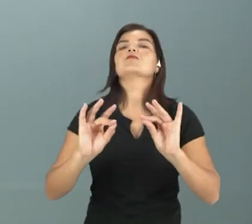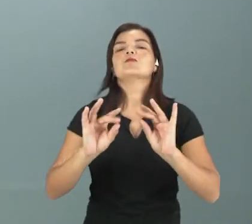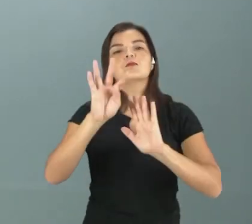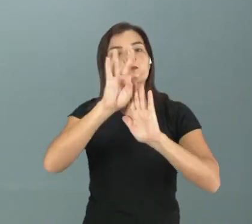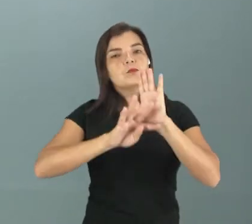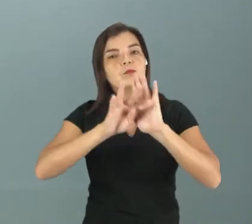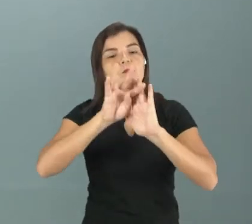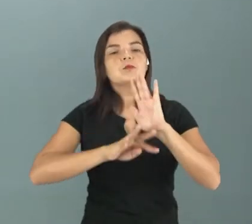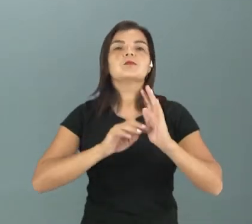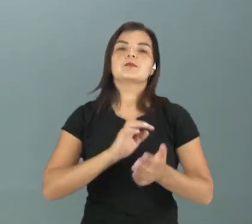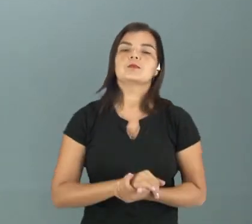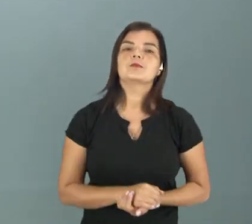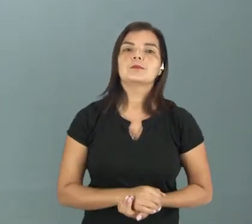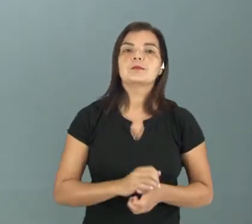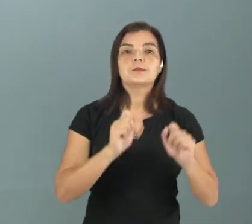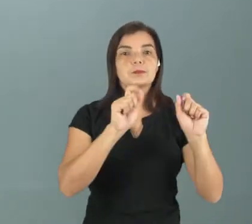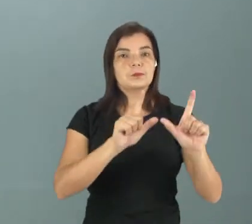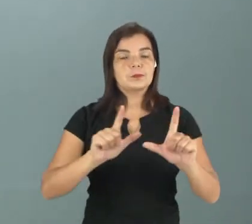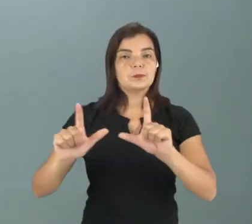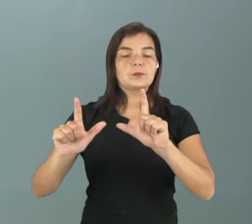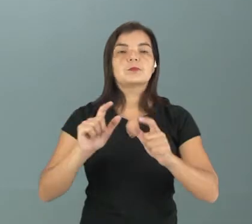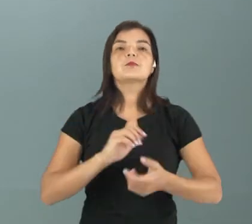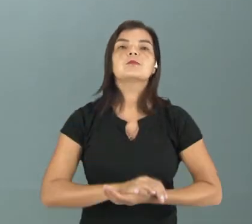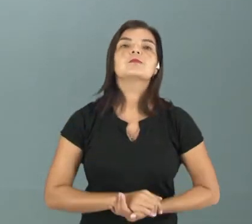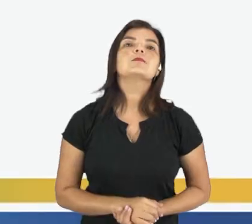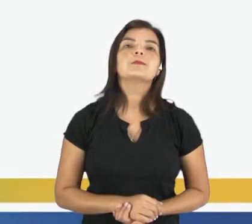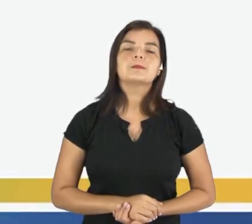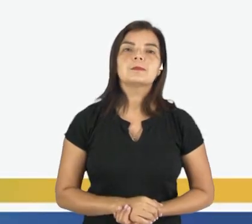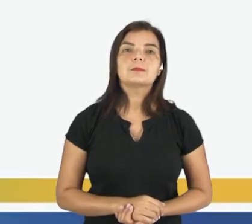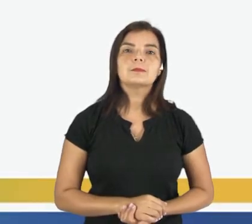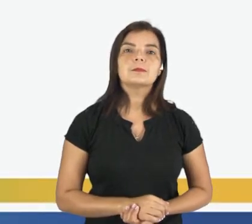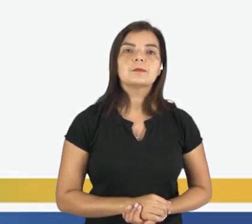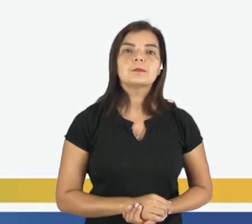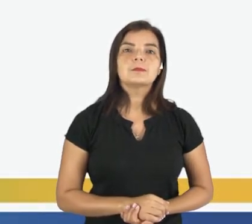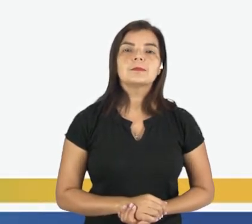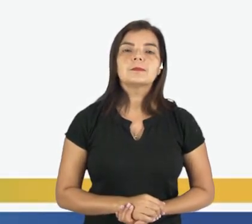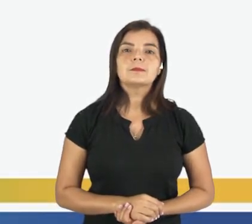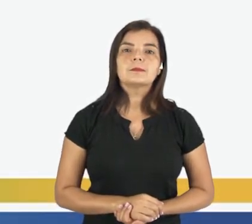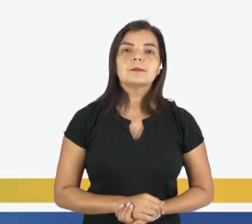bom? Vamos acompanhando a Natália para a gente entender um pouquinho mais, vamos lá.